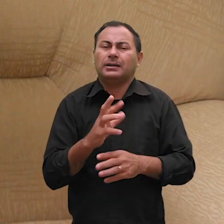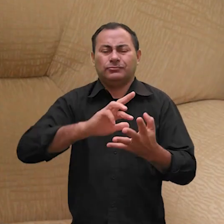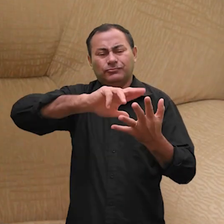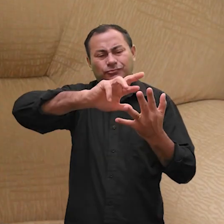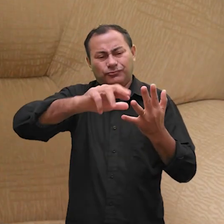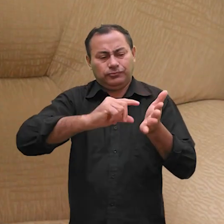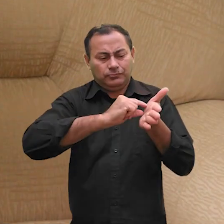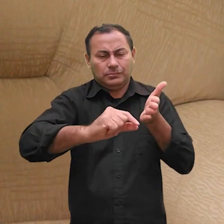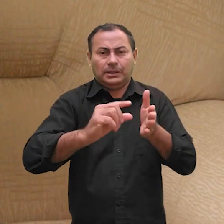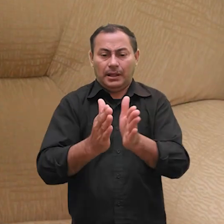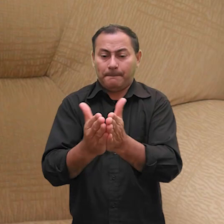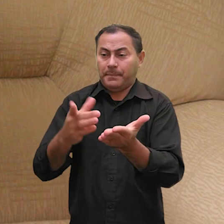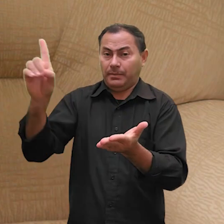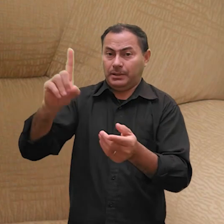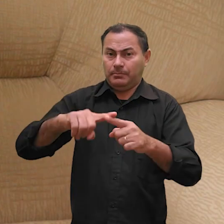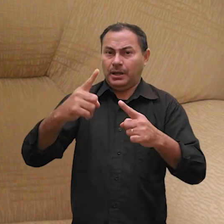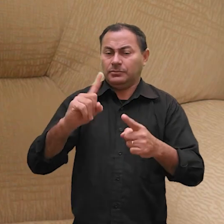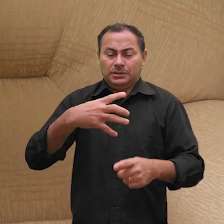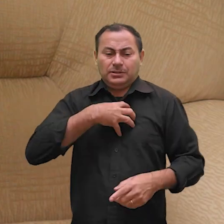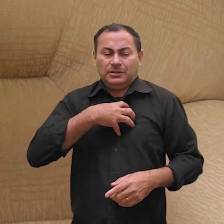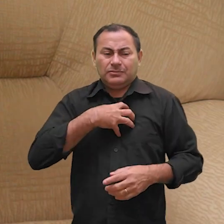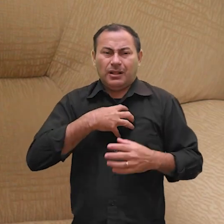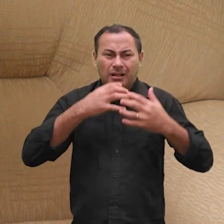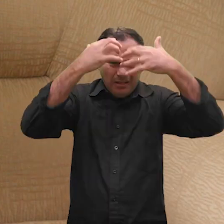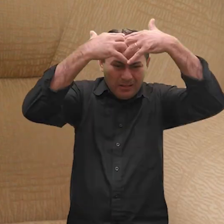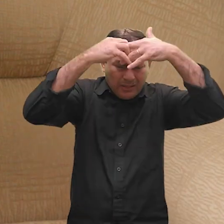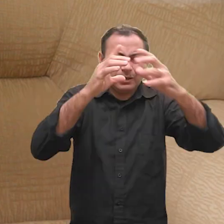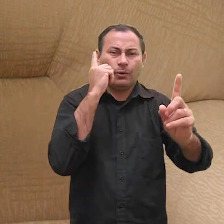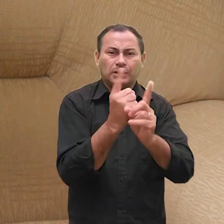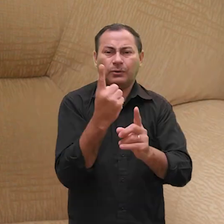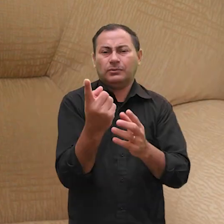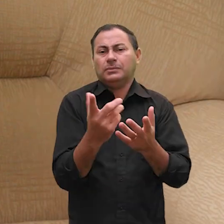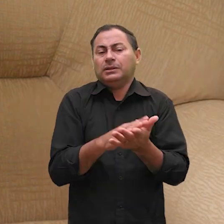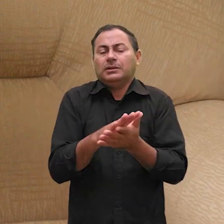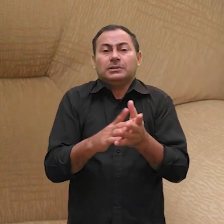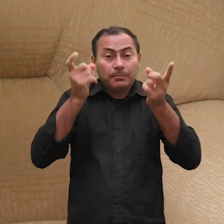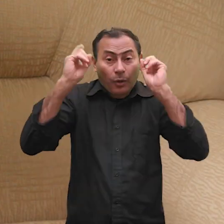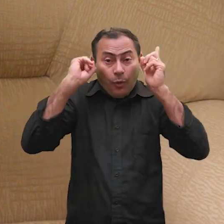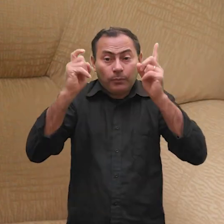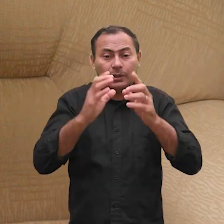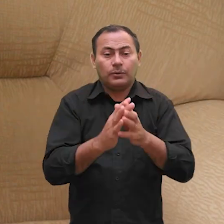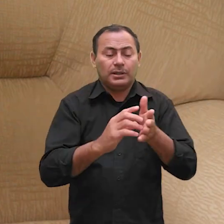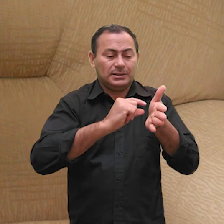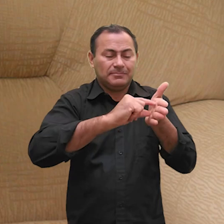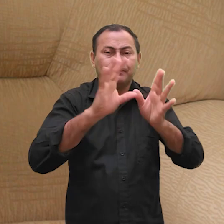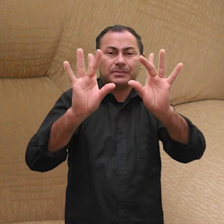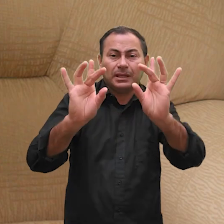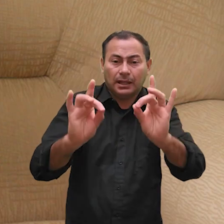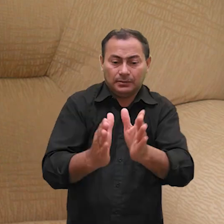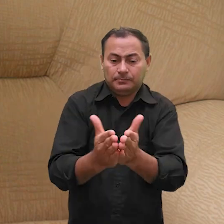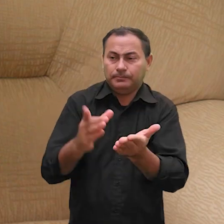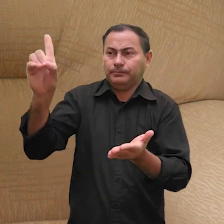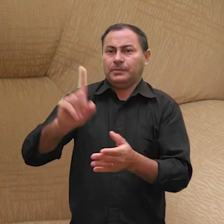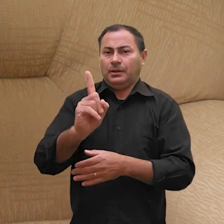que há vários versículos como esse na Bíblia, mas não se sinta desiludido se encontrar um deles. Nem se preocupe tanto com esses